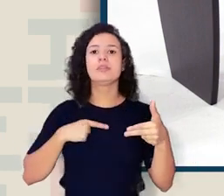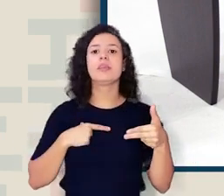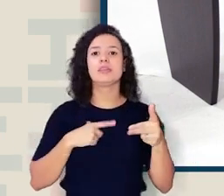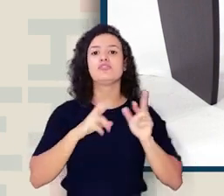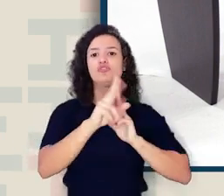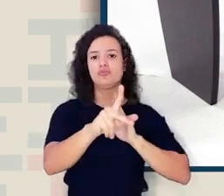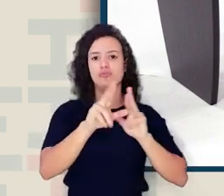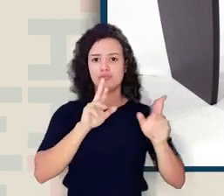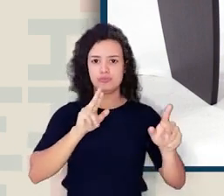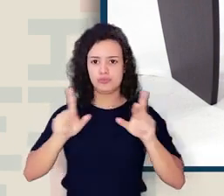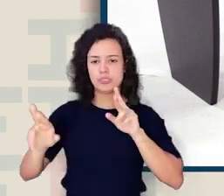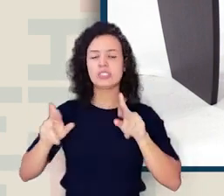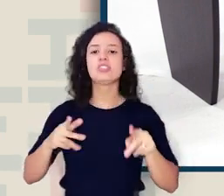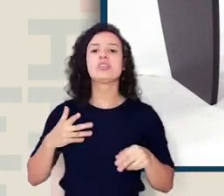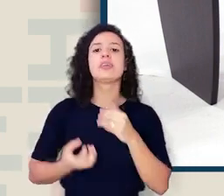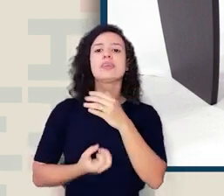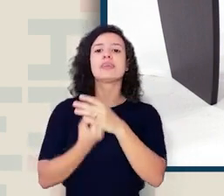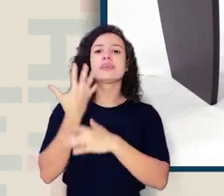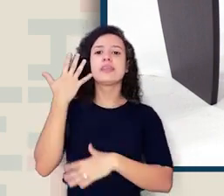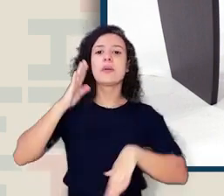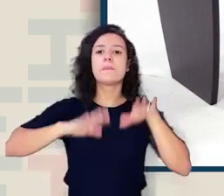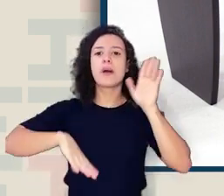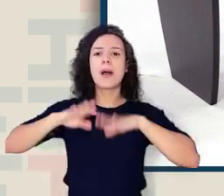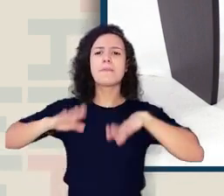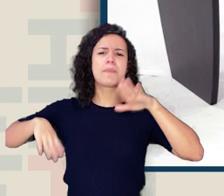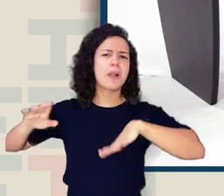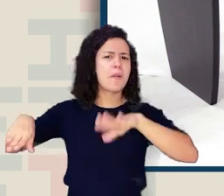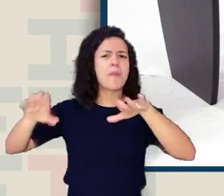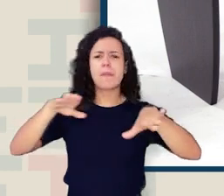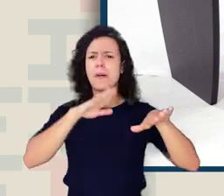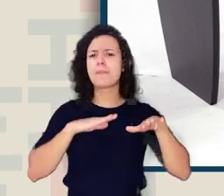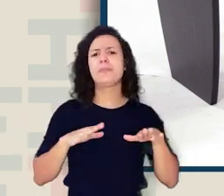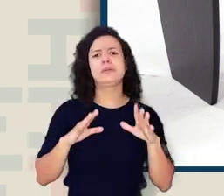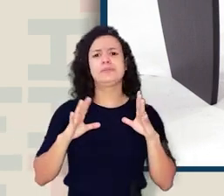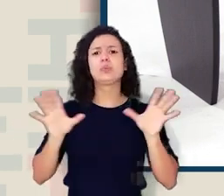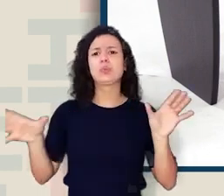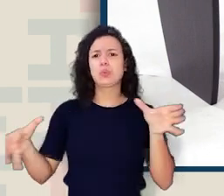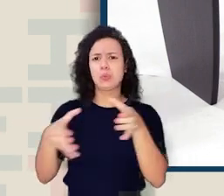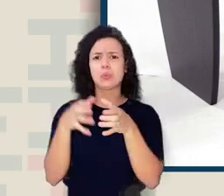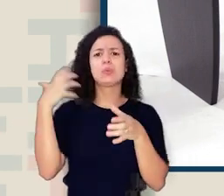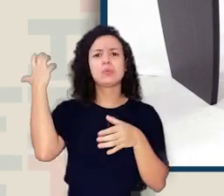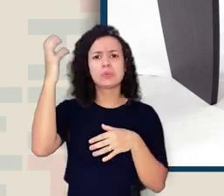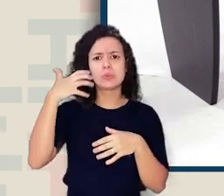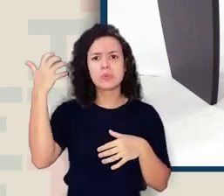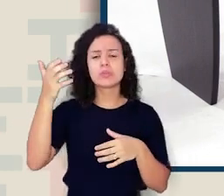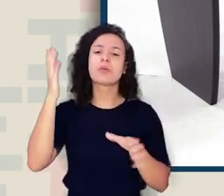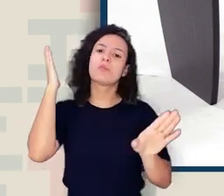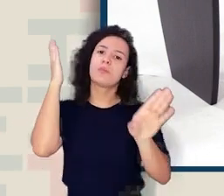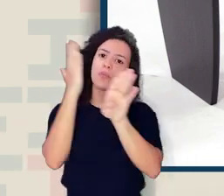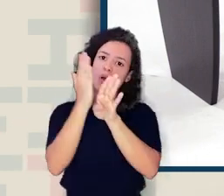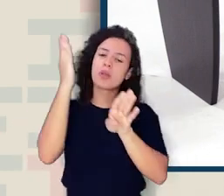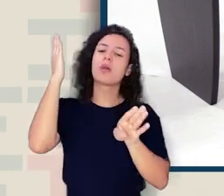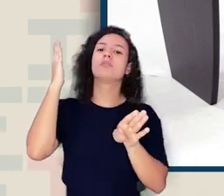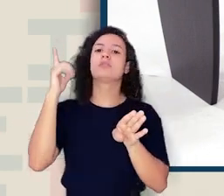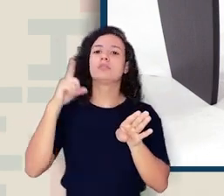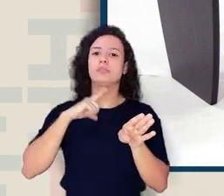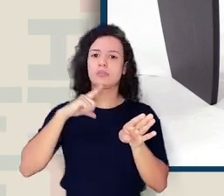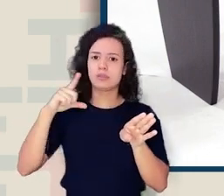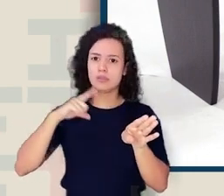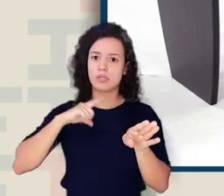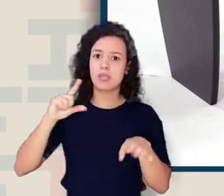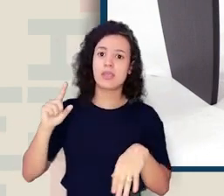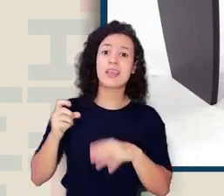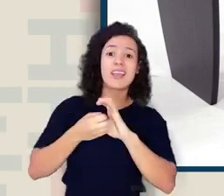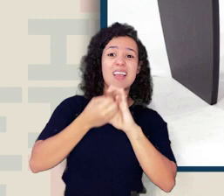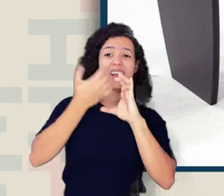eu formo a batucada dessa musicalidade percussiva. Então, é a partir dessa célula geradora,